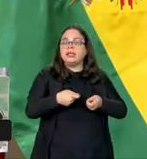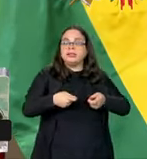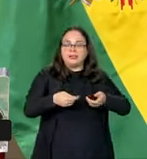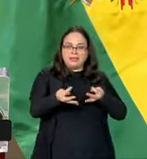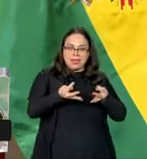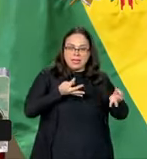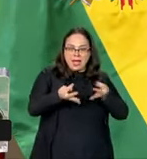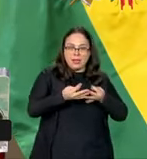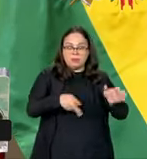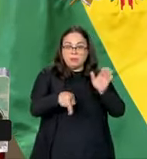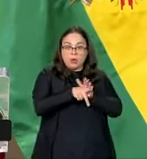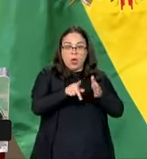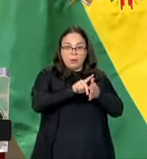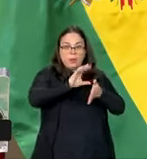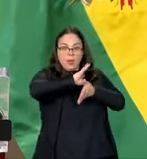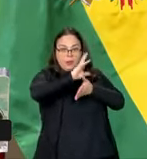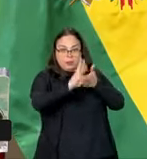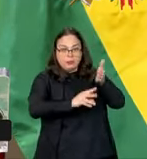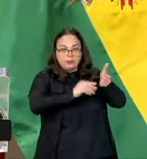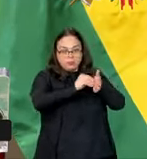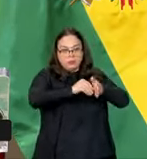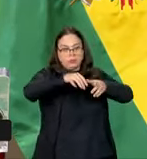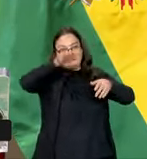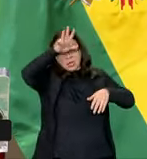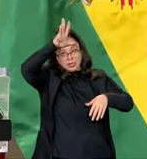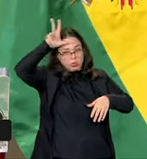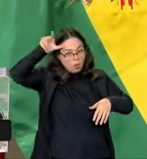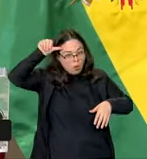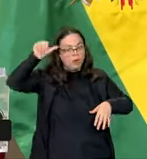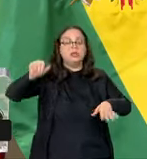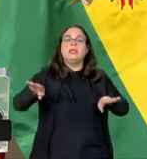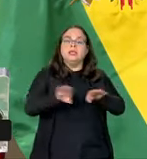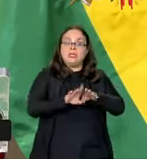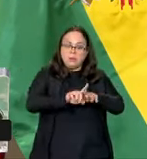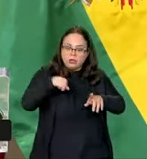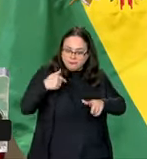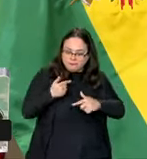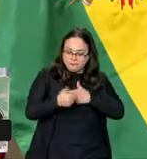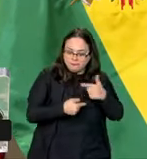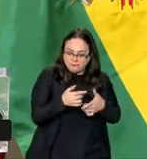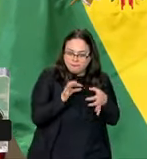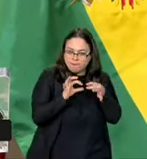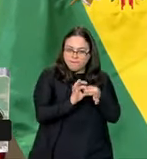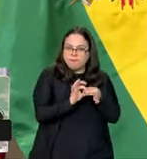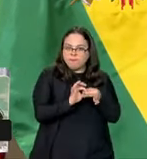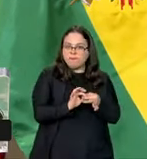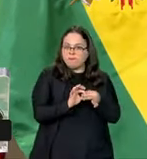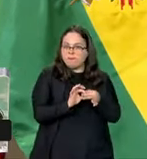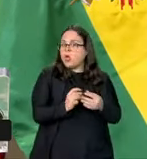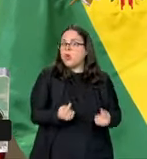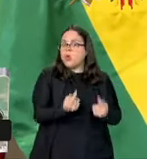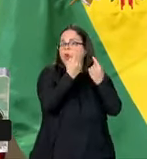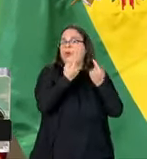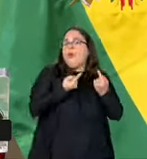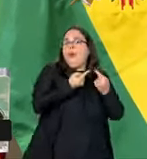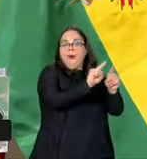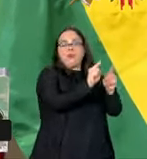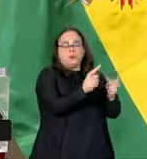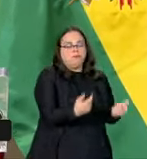Cooperação Amazônica e que também podemos trabalhar juntos para combater os incêndios no Pantanal.